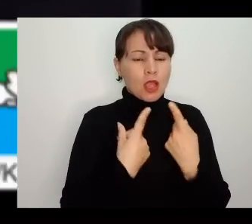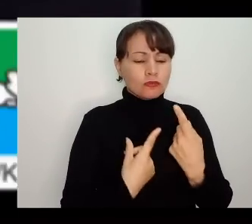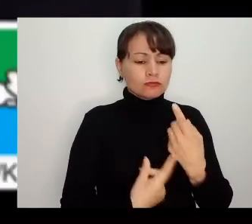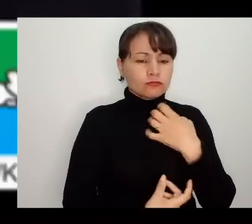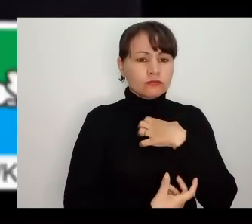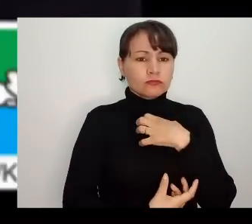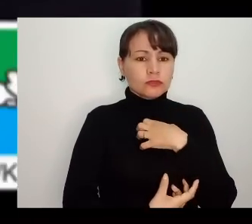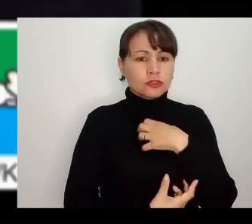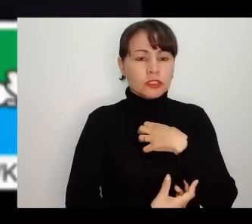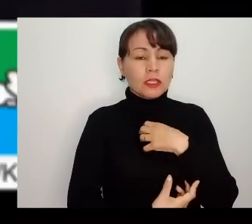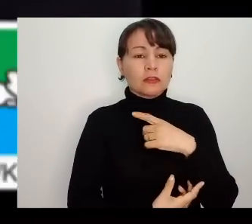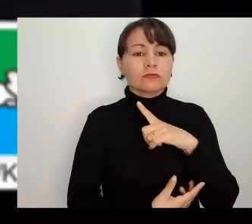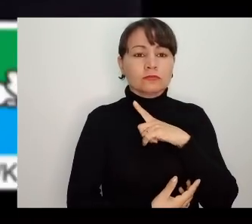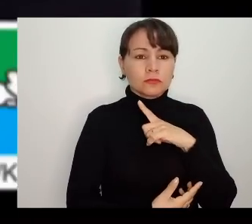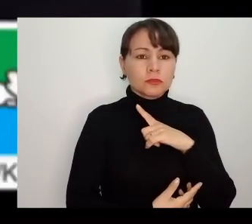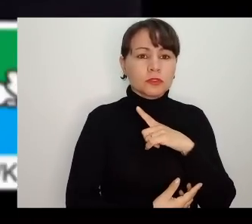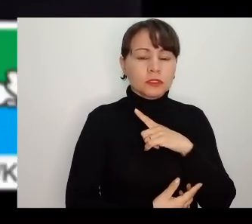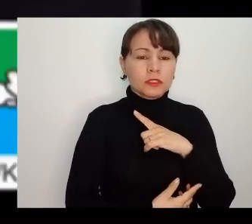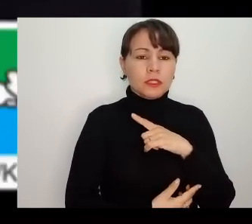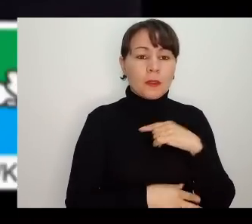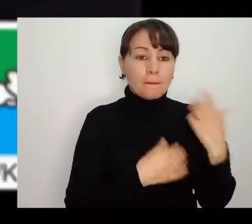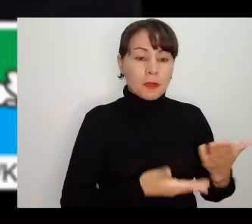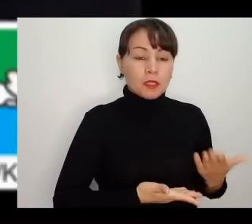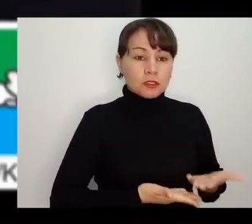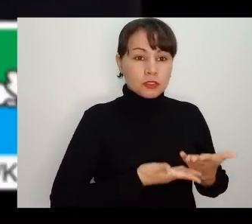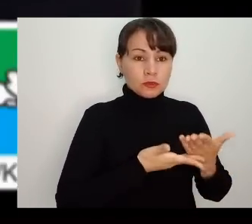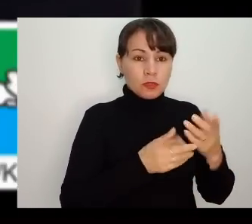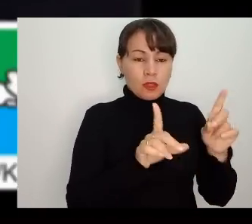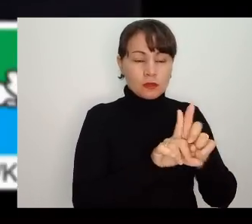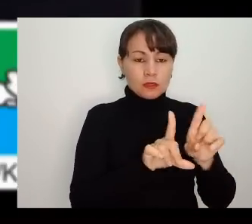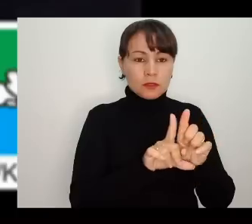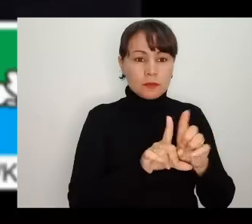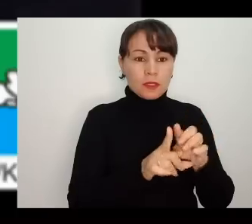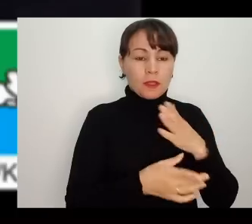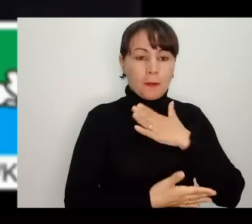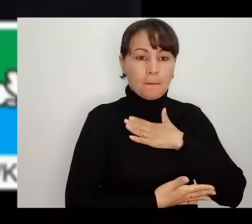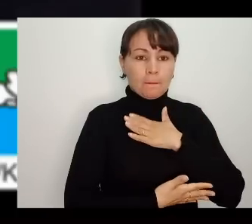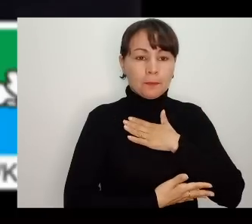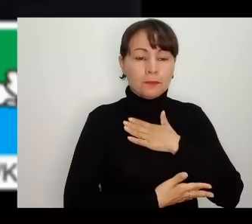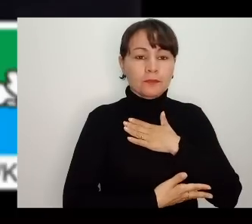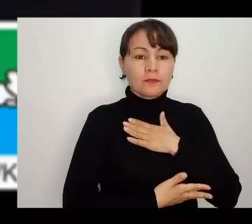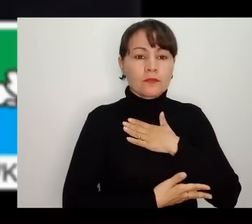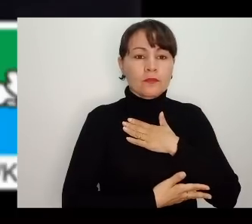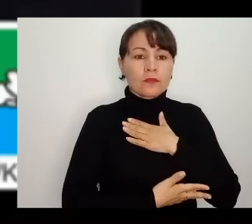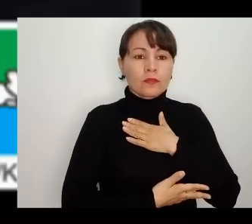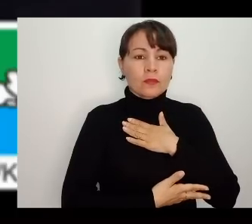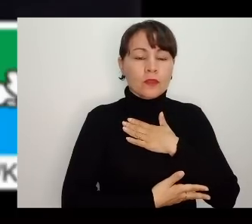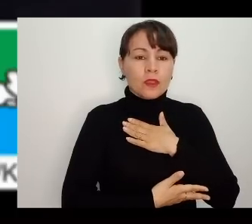Algumas formas que existem para mim estimular também a minha